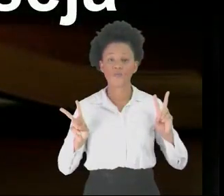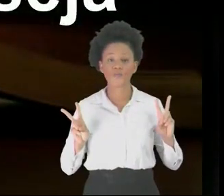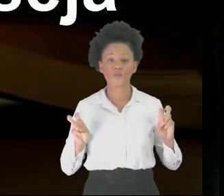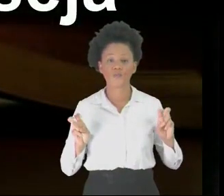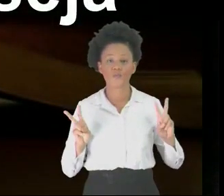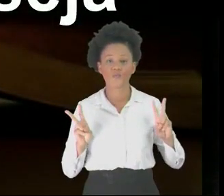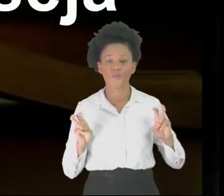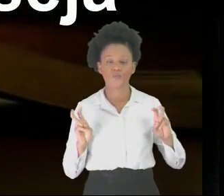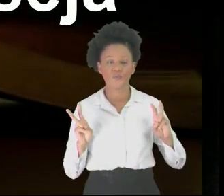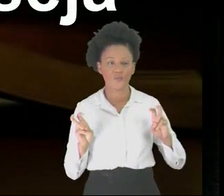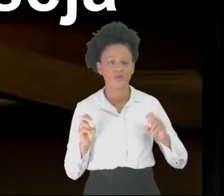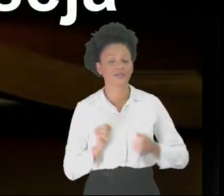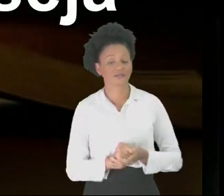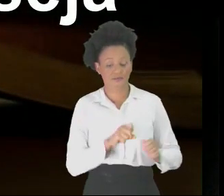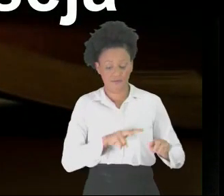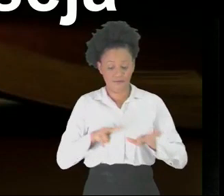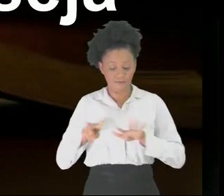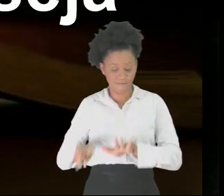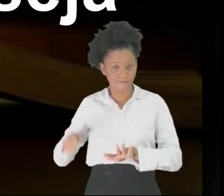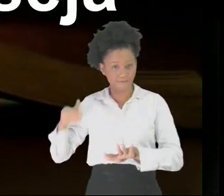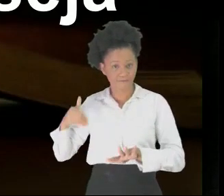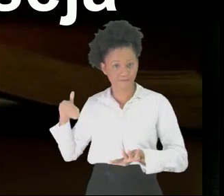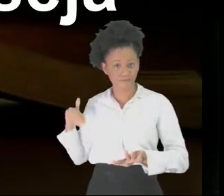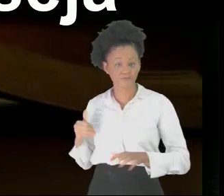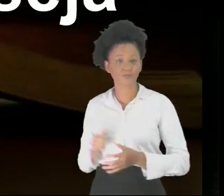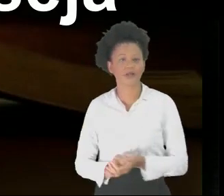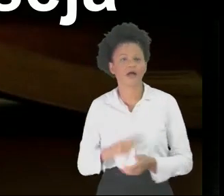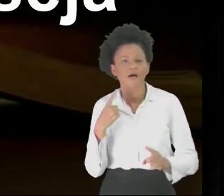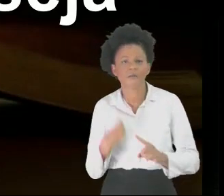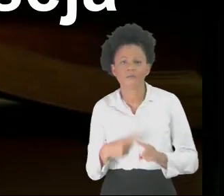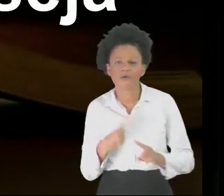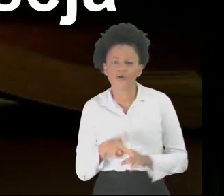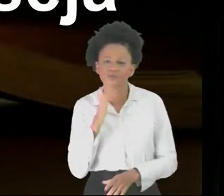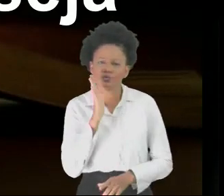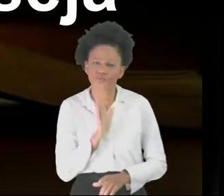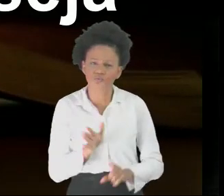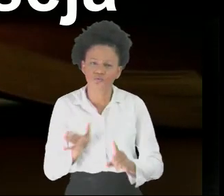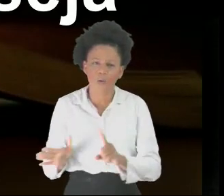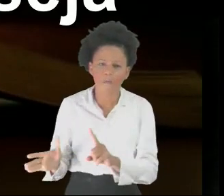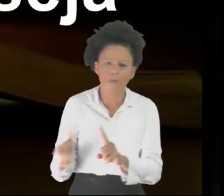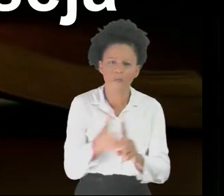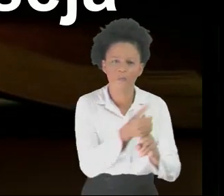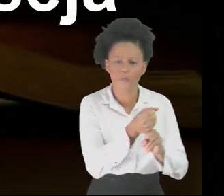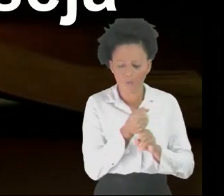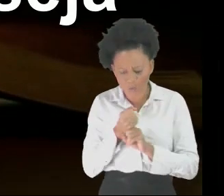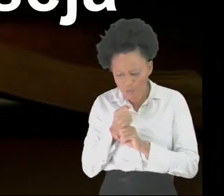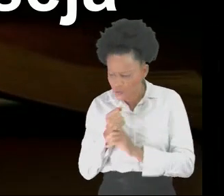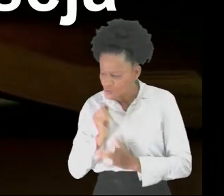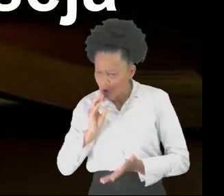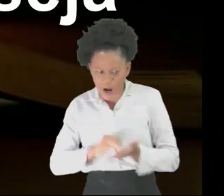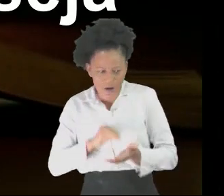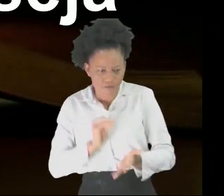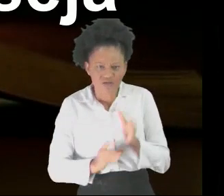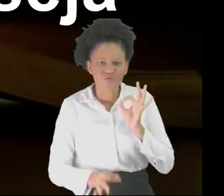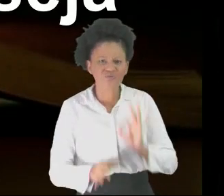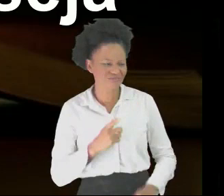que ficamos semana passada. Porque já o mistério da injustiça